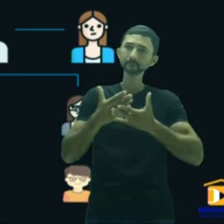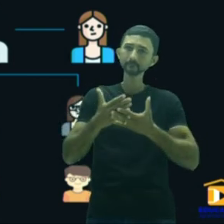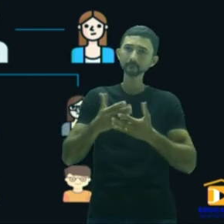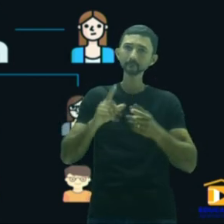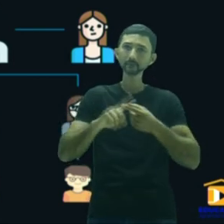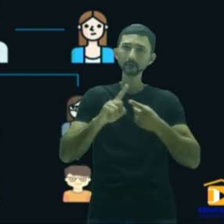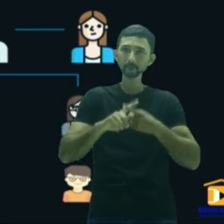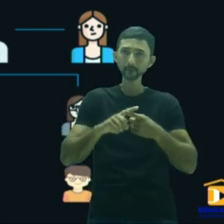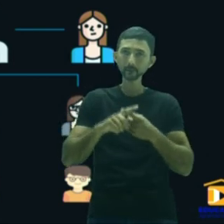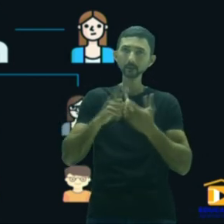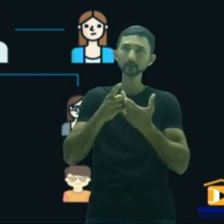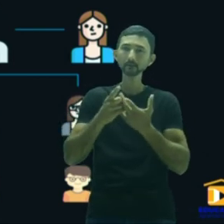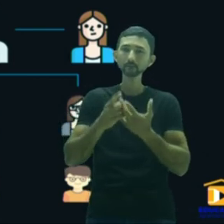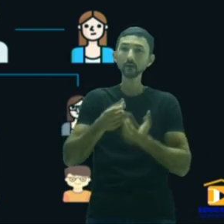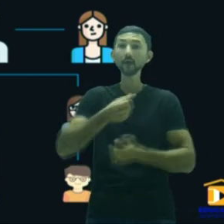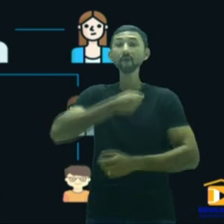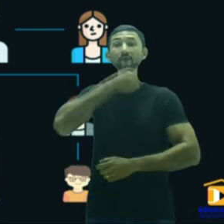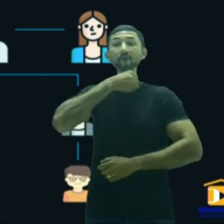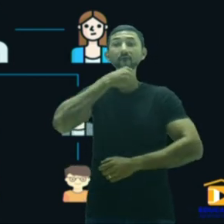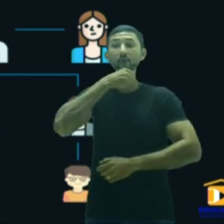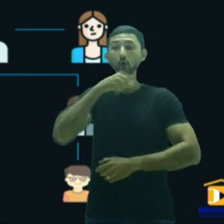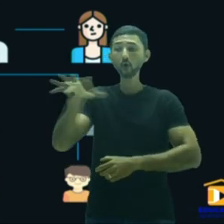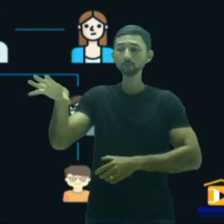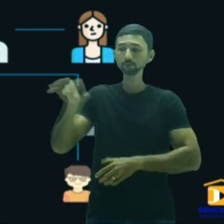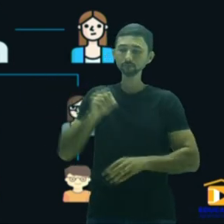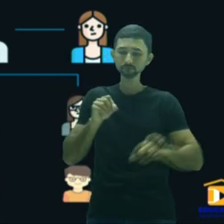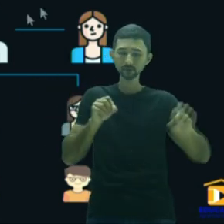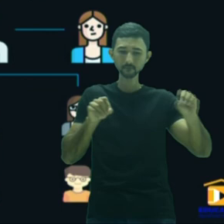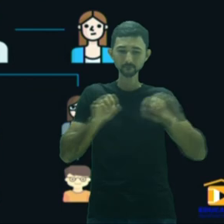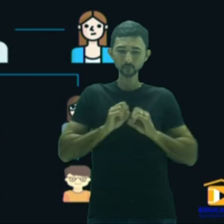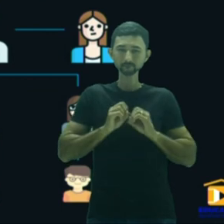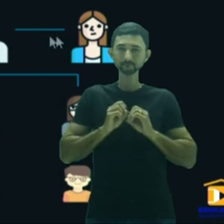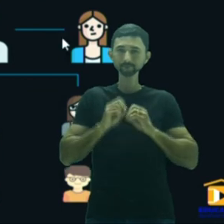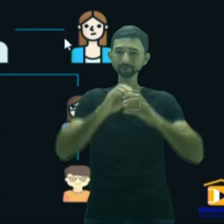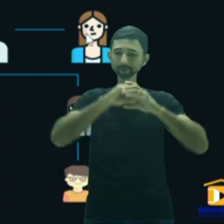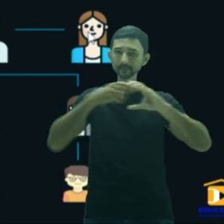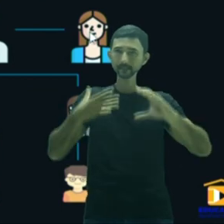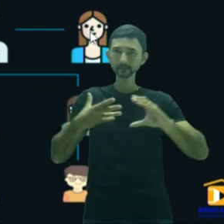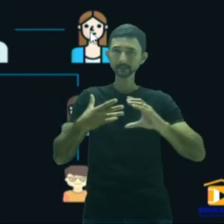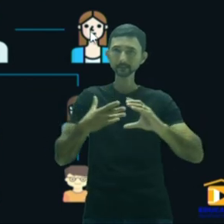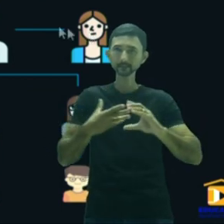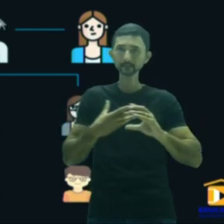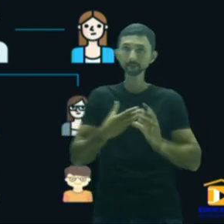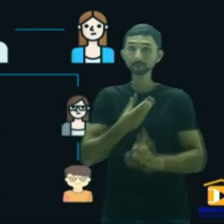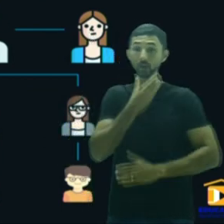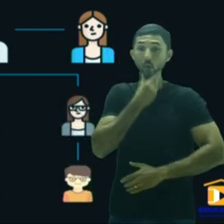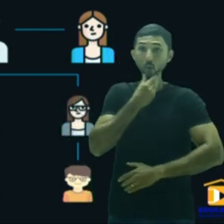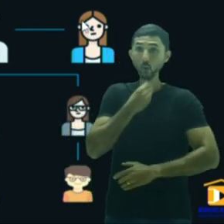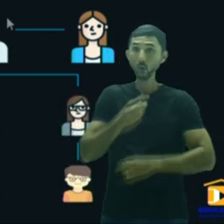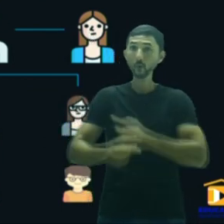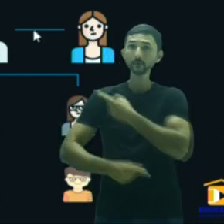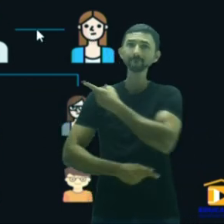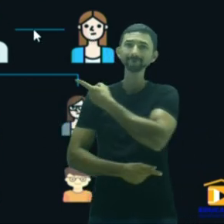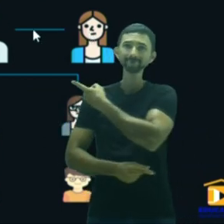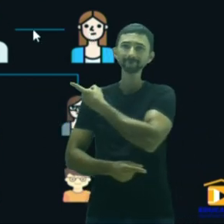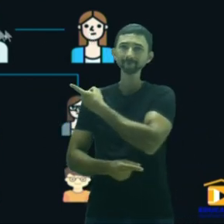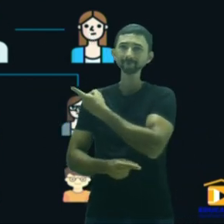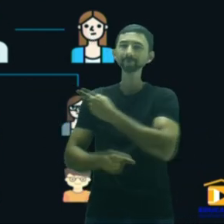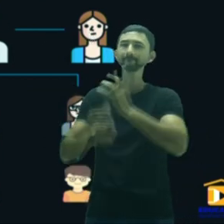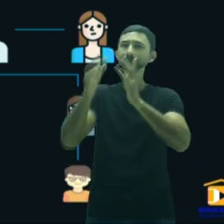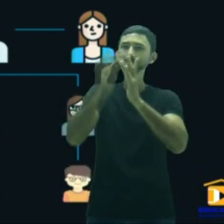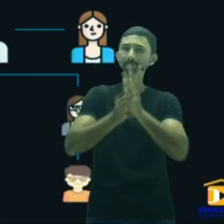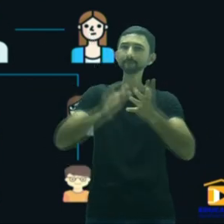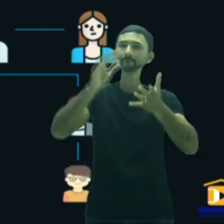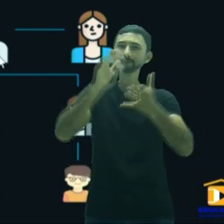herdaram características dos seus avós, tá? E João casou, tá? E quando ele casou,